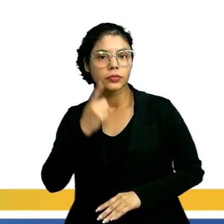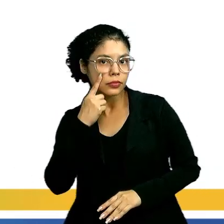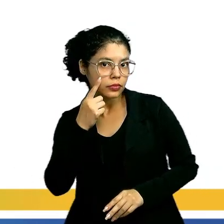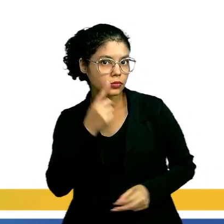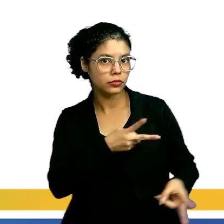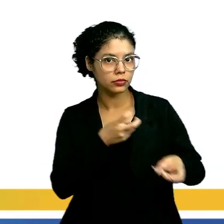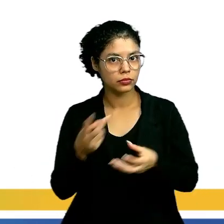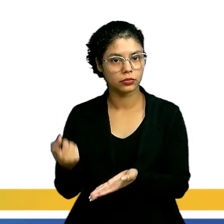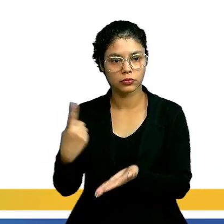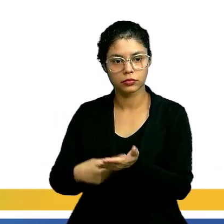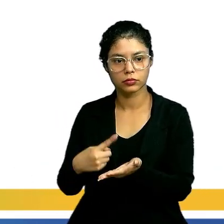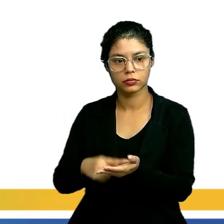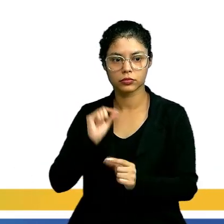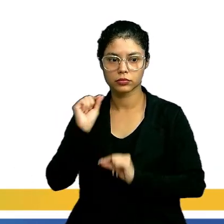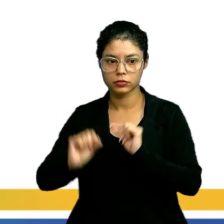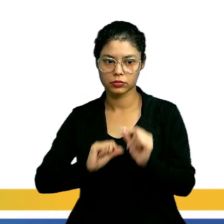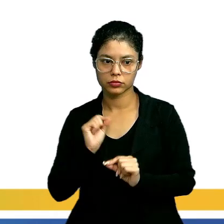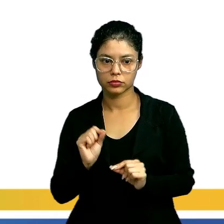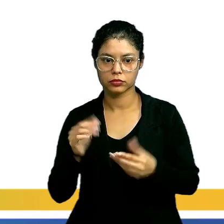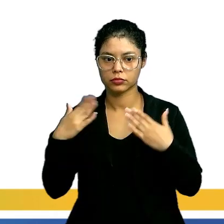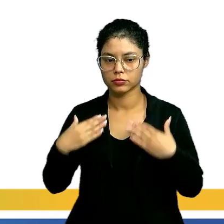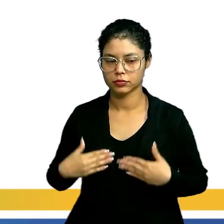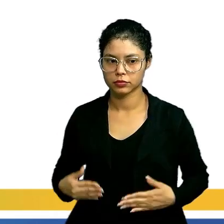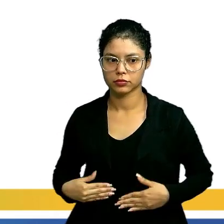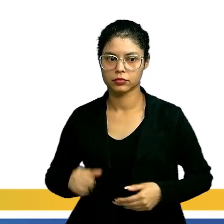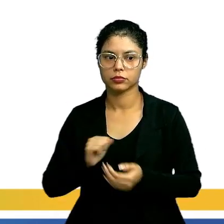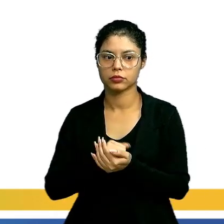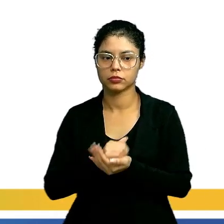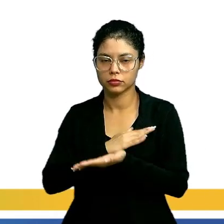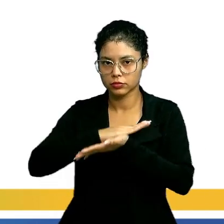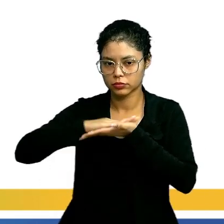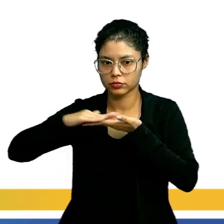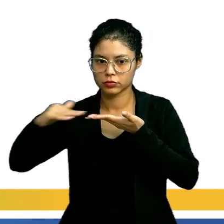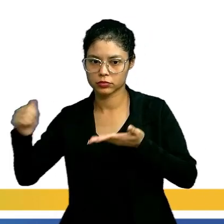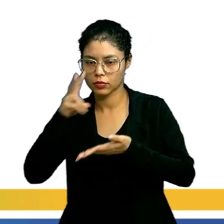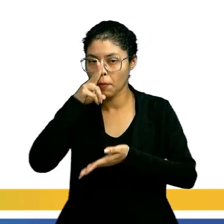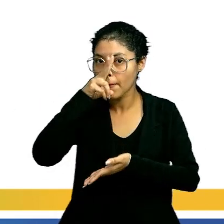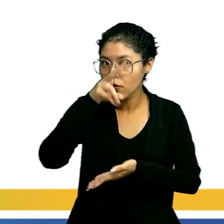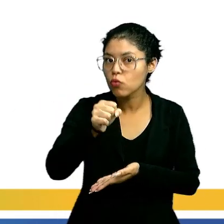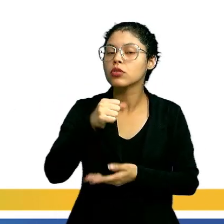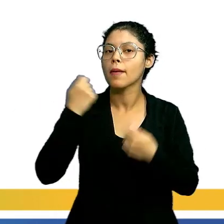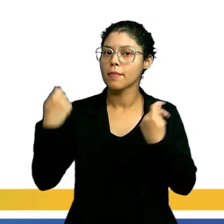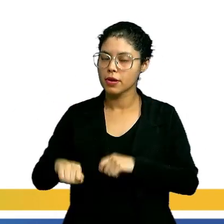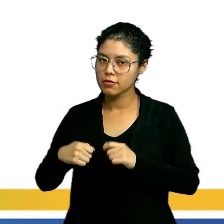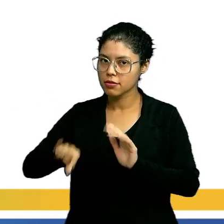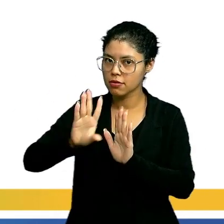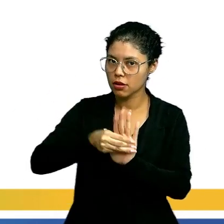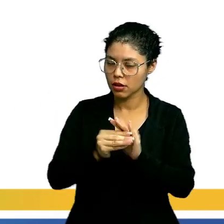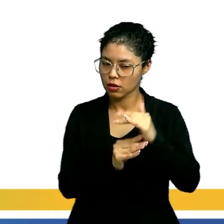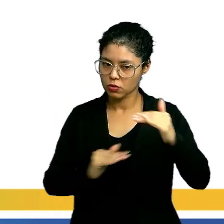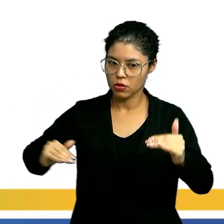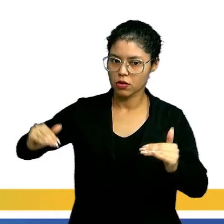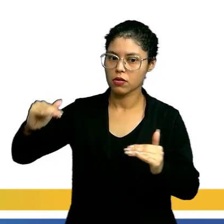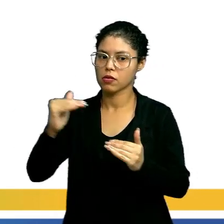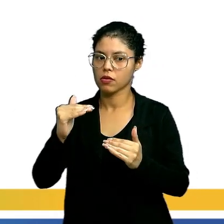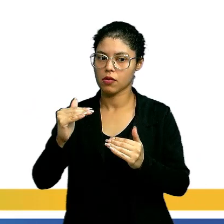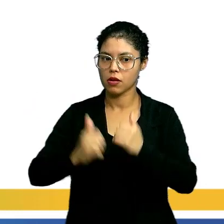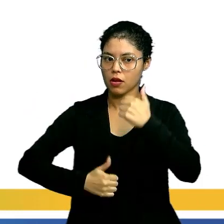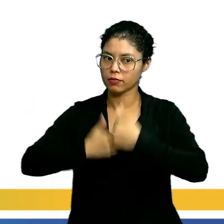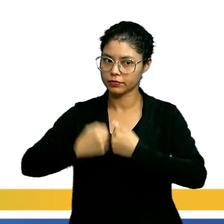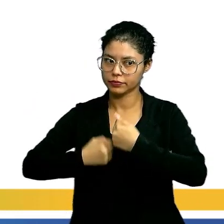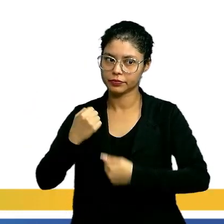Devemos levar em consideração que para que um corpo deslize, a força aplicada ela deve ser superior à força de